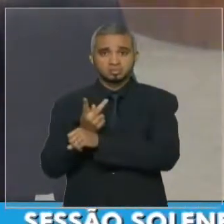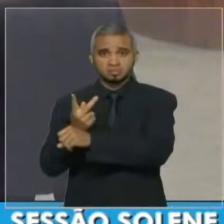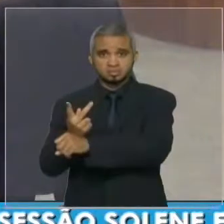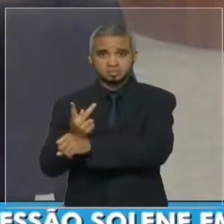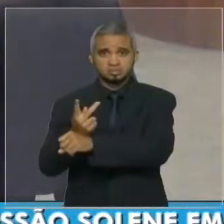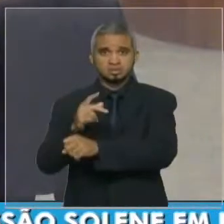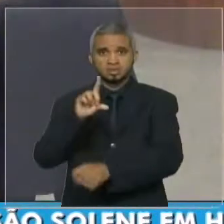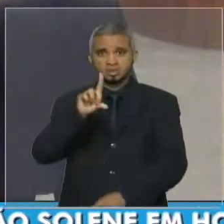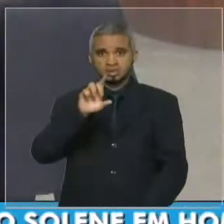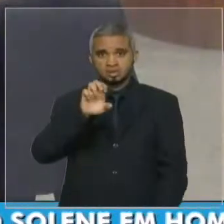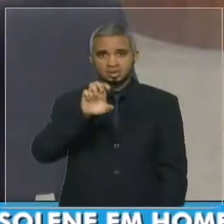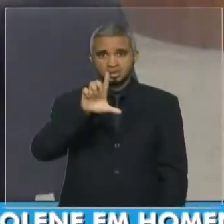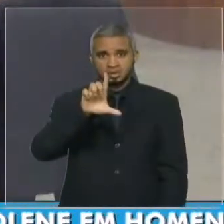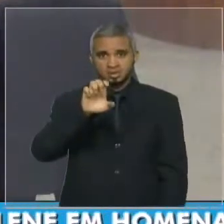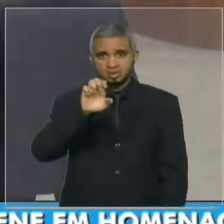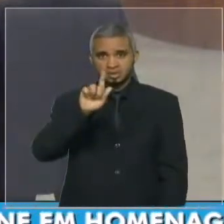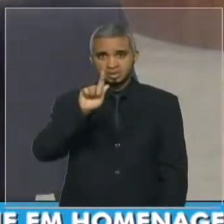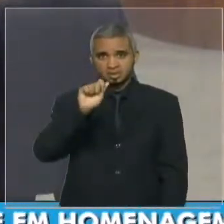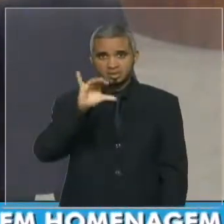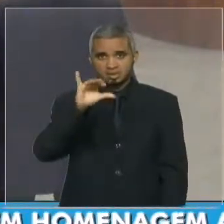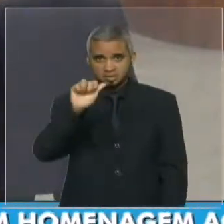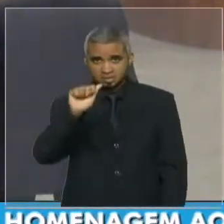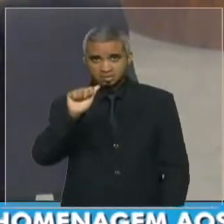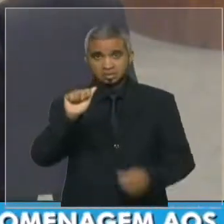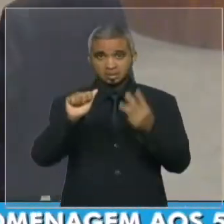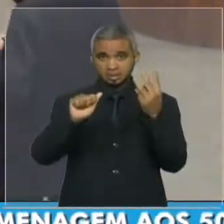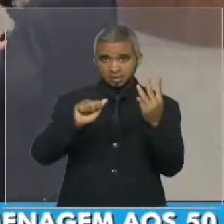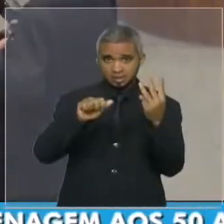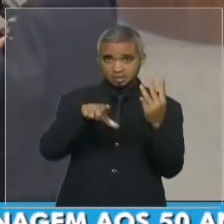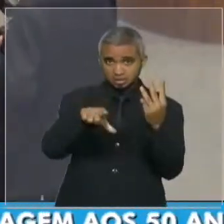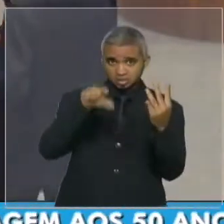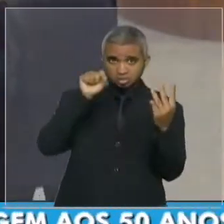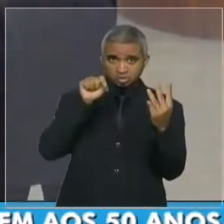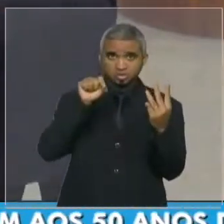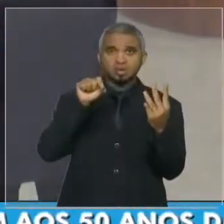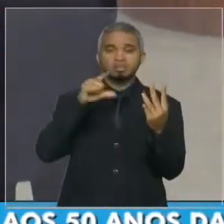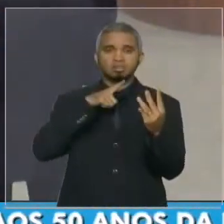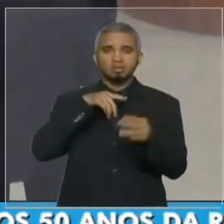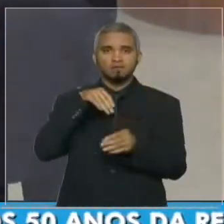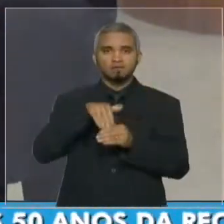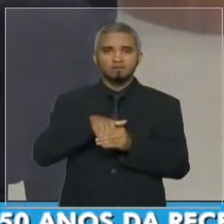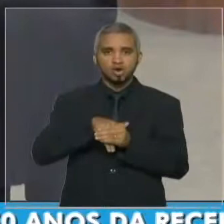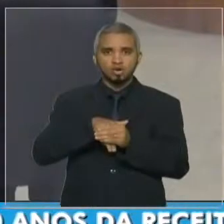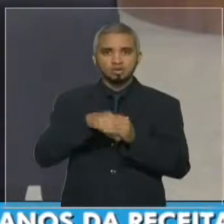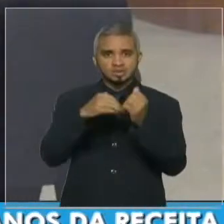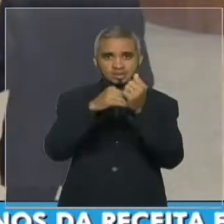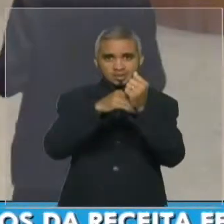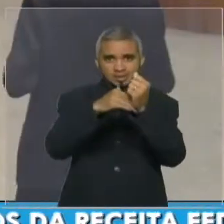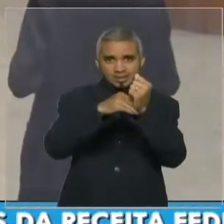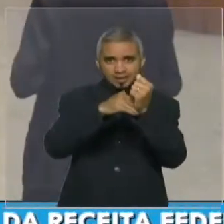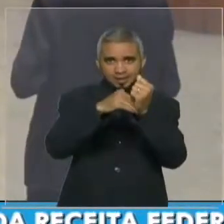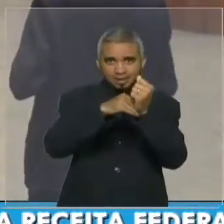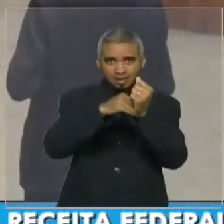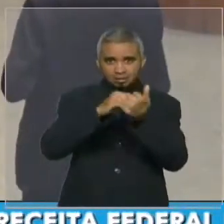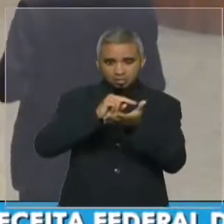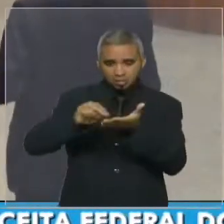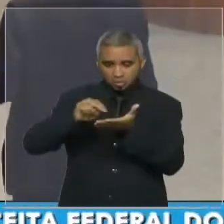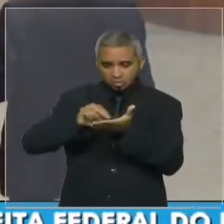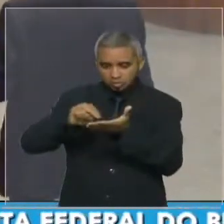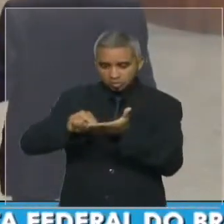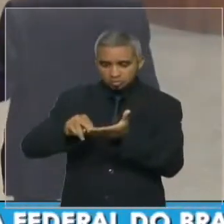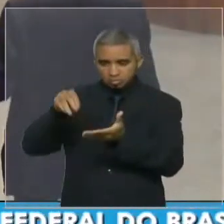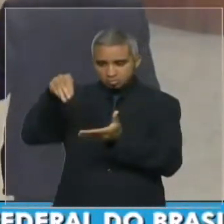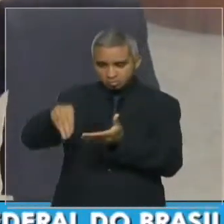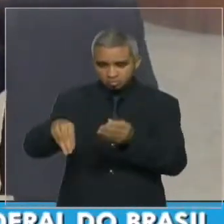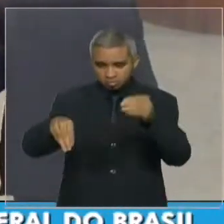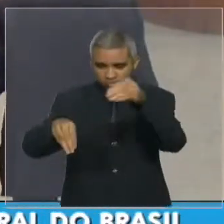3 servidores, como eu falei, eleitos através de cédulas secretas, apuradas em um colegiado constituído por indicação dos